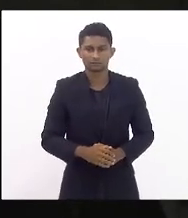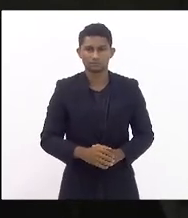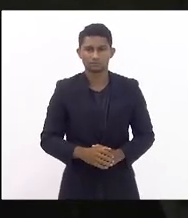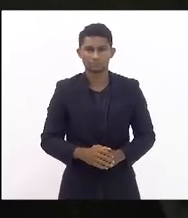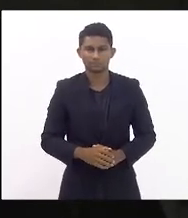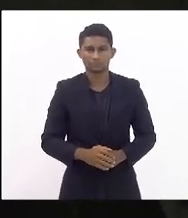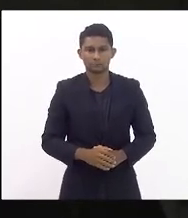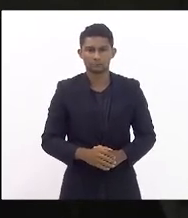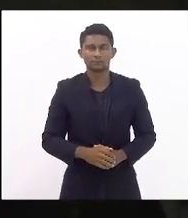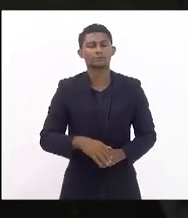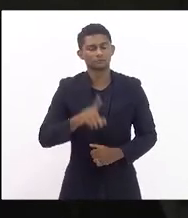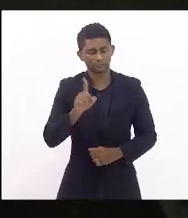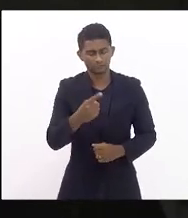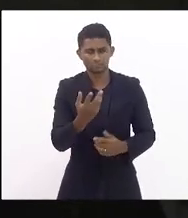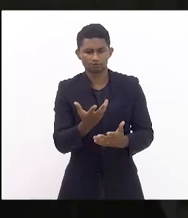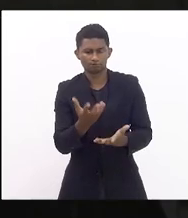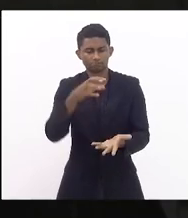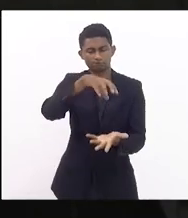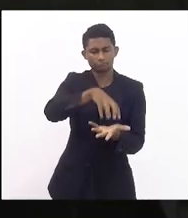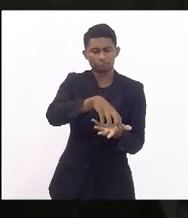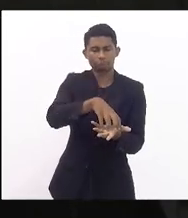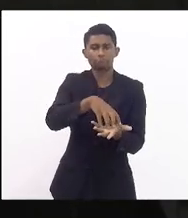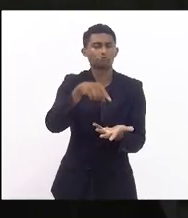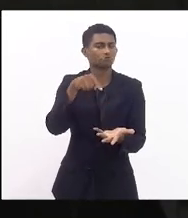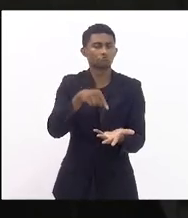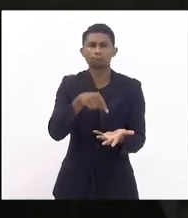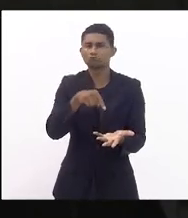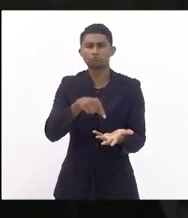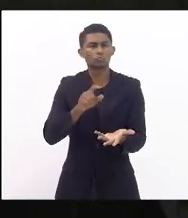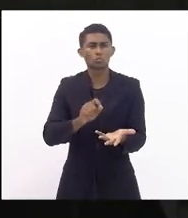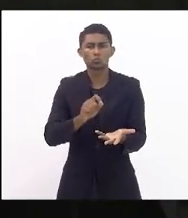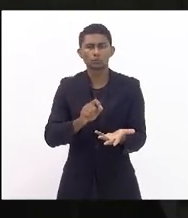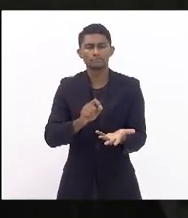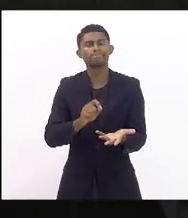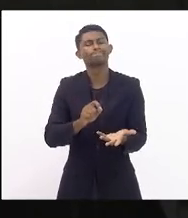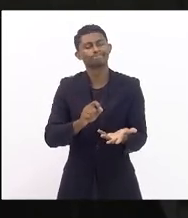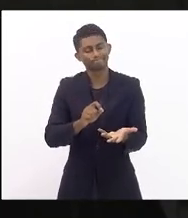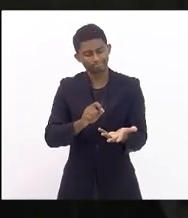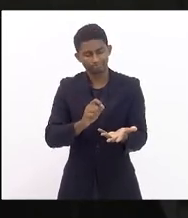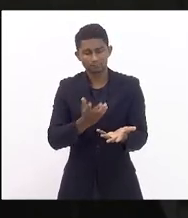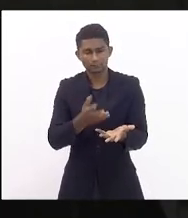será a sede maior dessa disputa